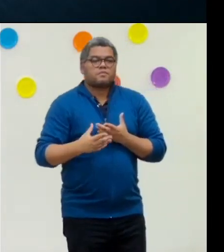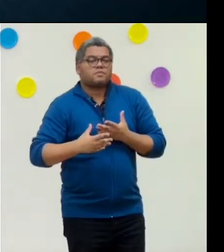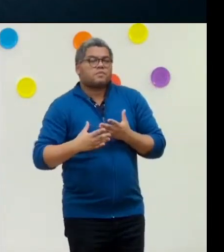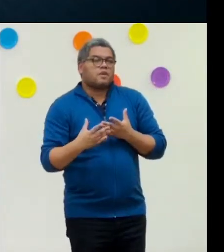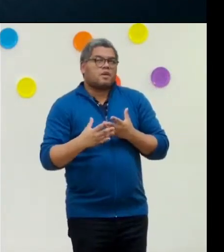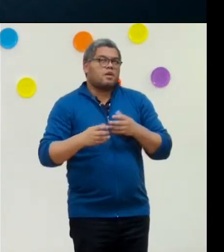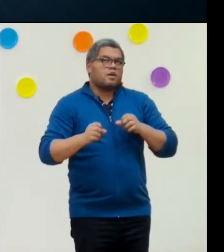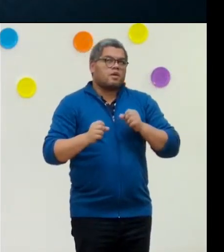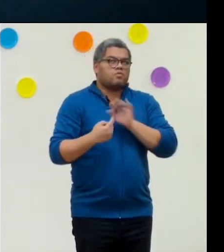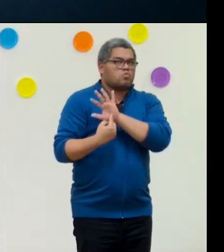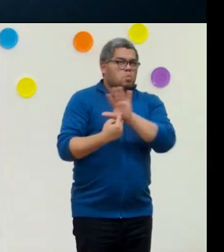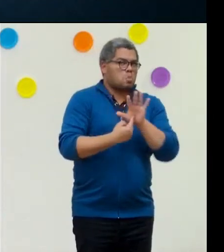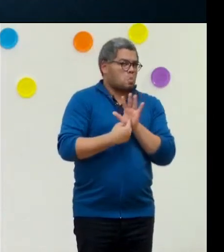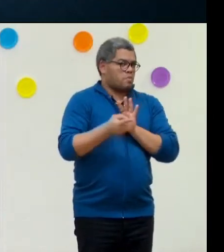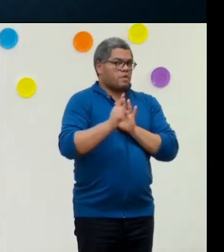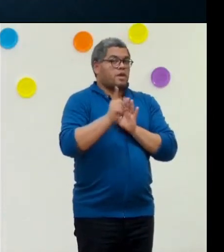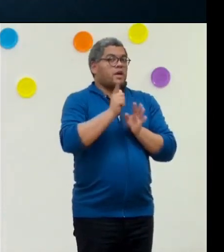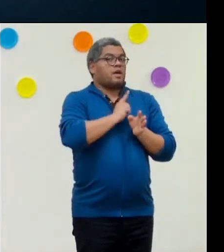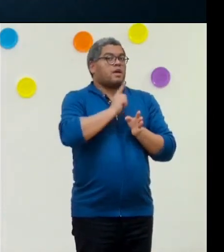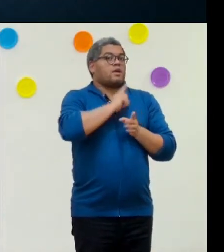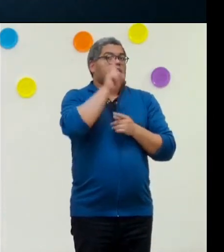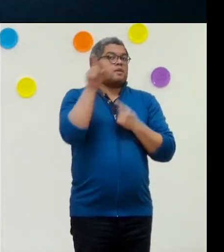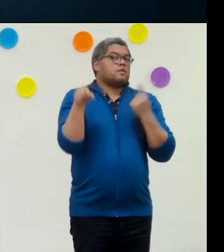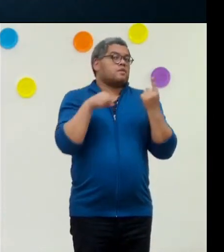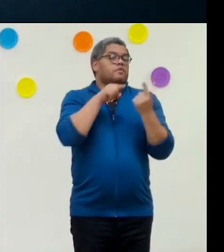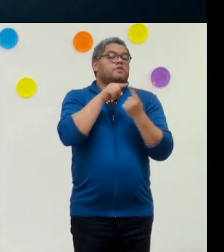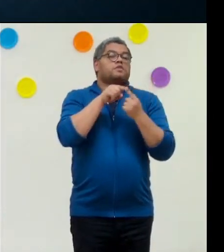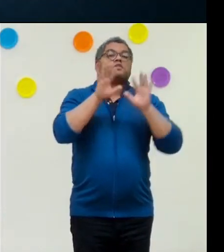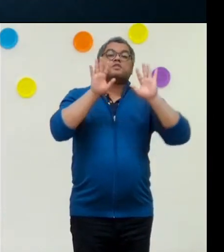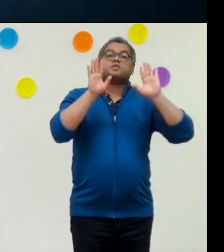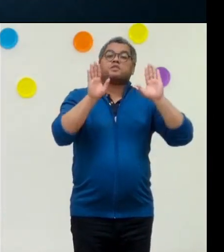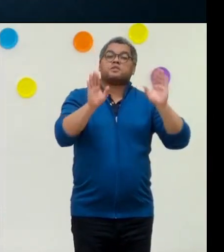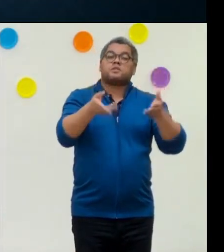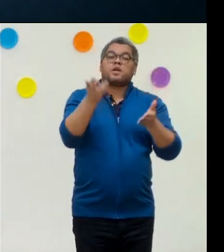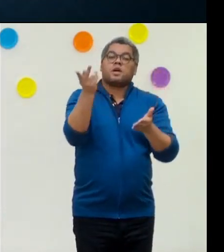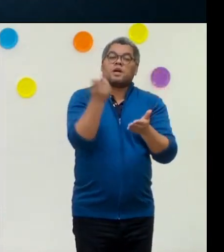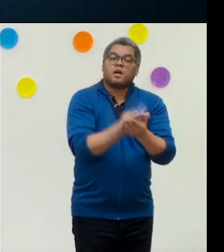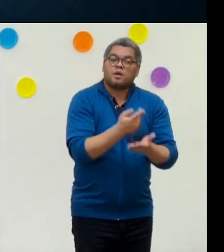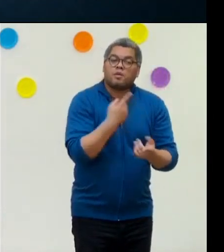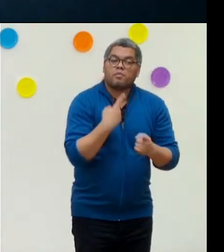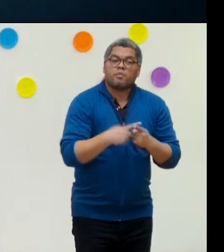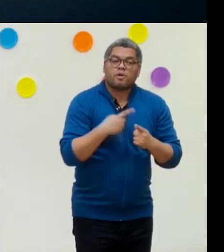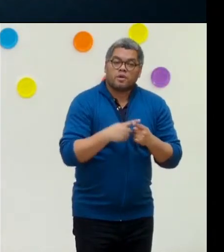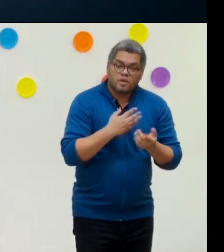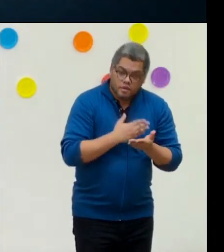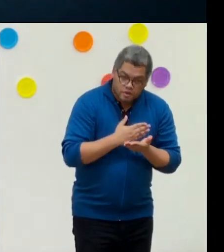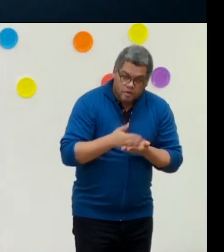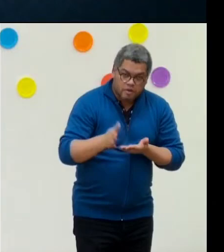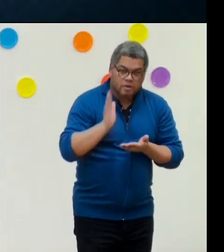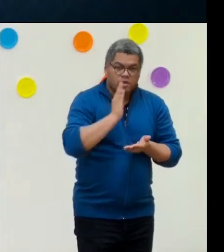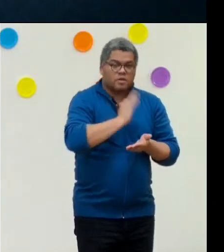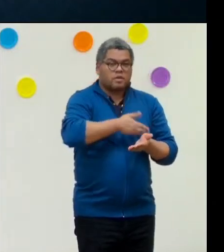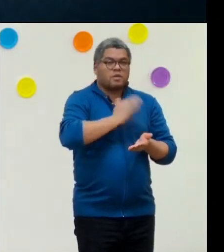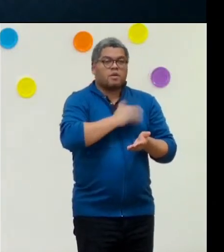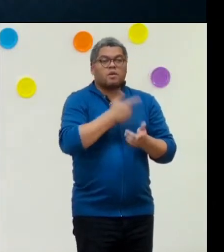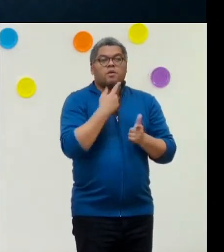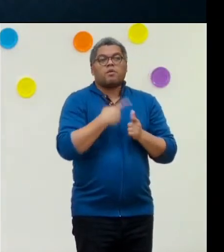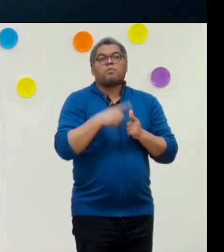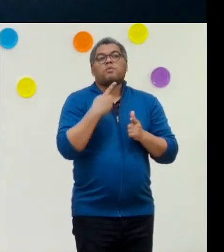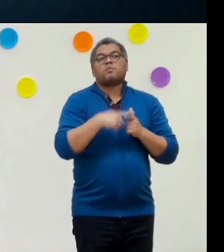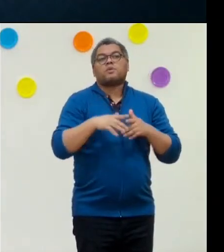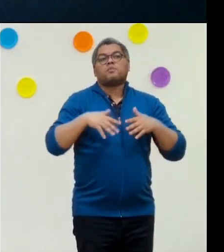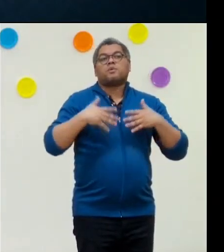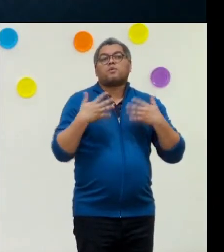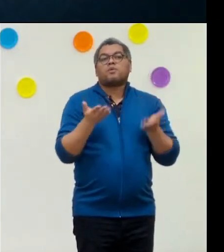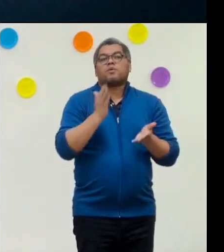explicitada. Teve a intenção, caiu já. Começa no coração. O problema é o coração, pessoal. A proibição